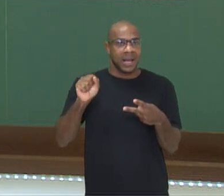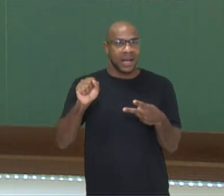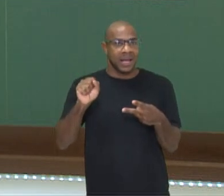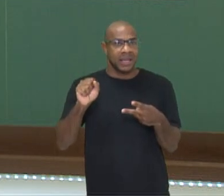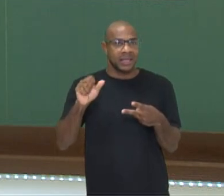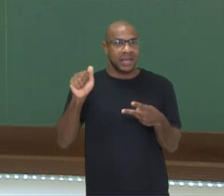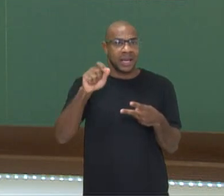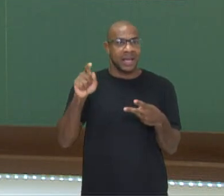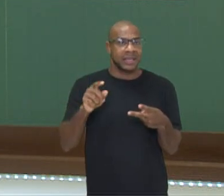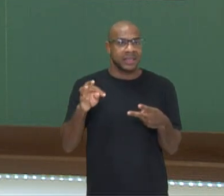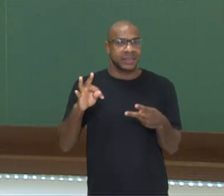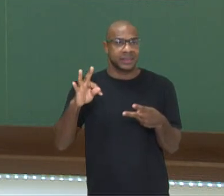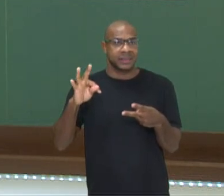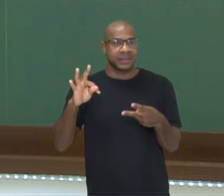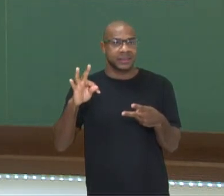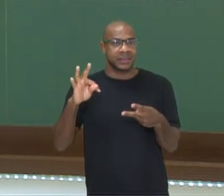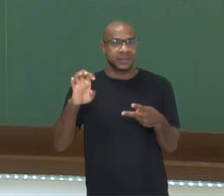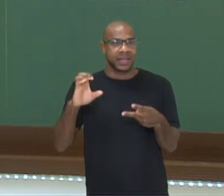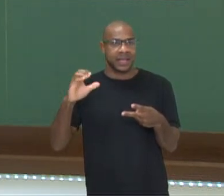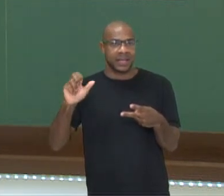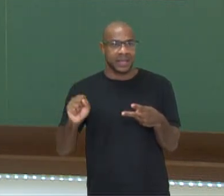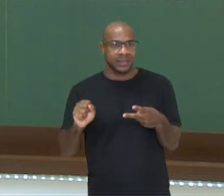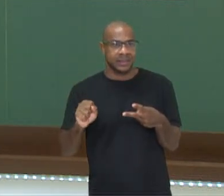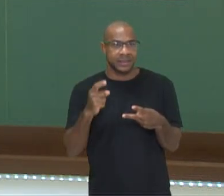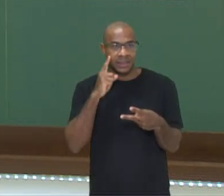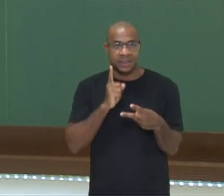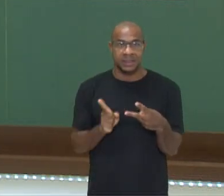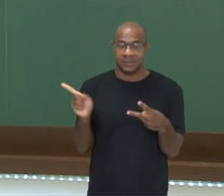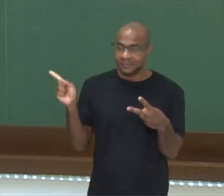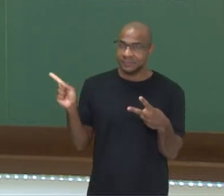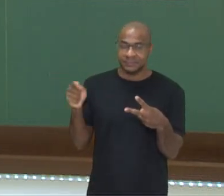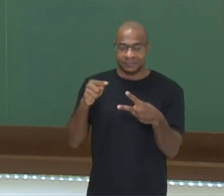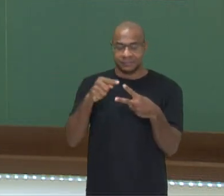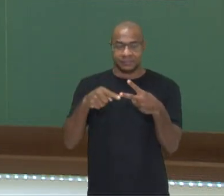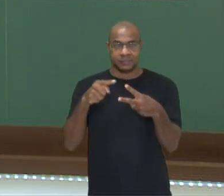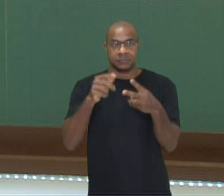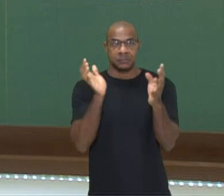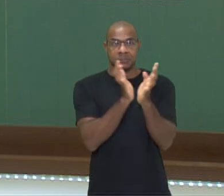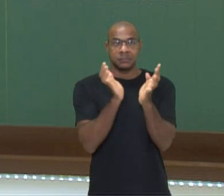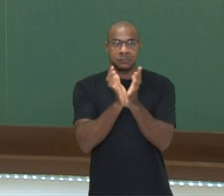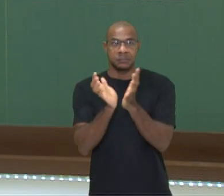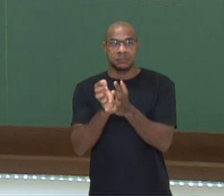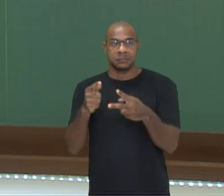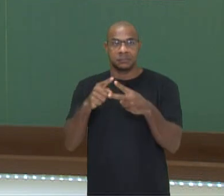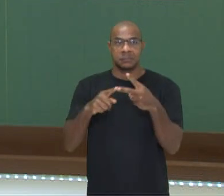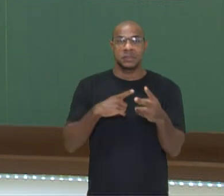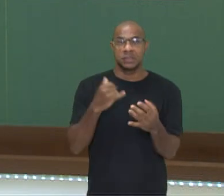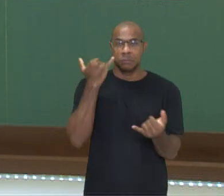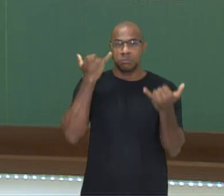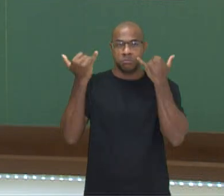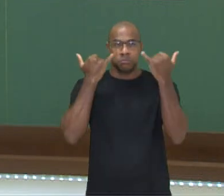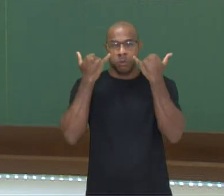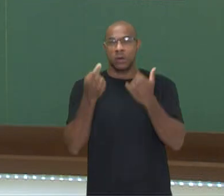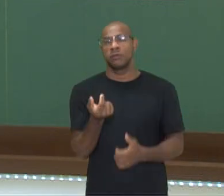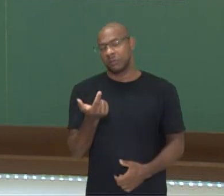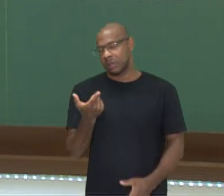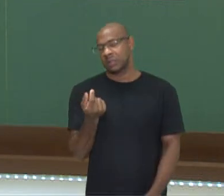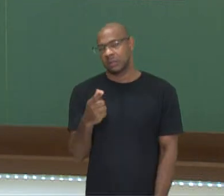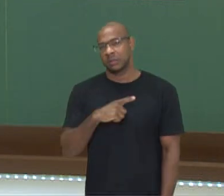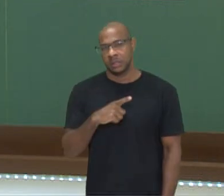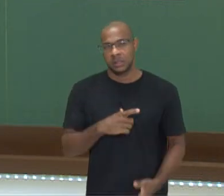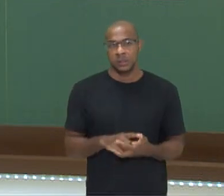meio da América, né, que foi extinta, que temos poucas informações sobre eles,